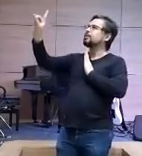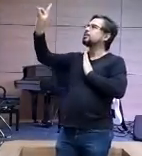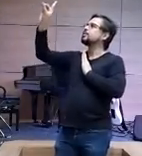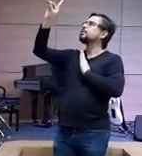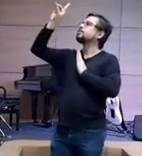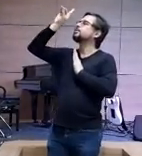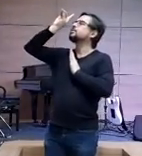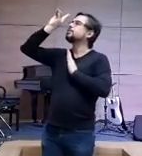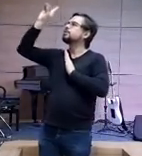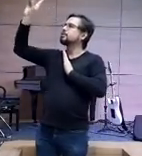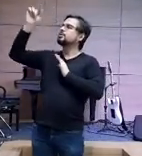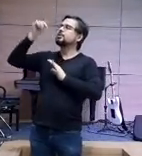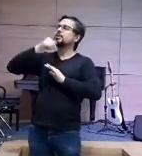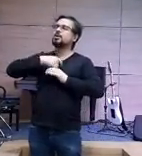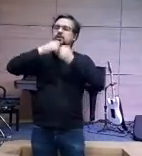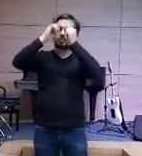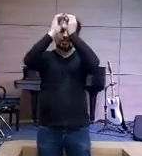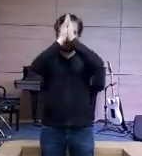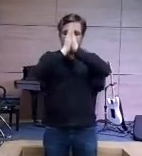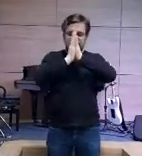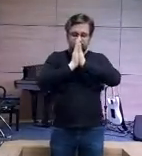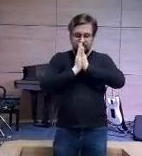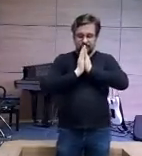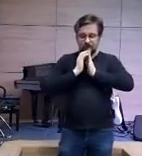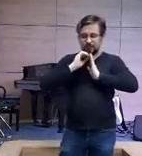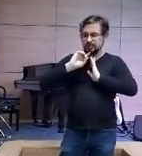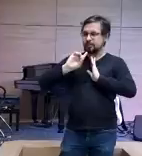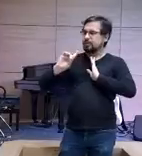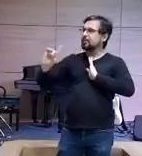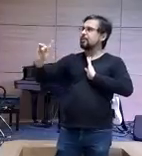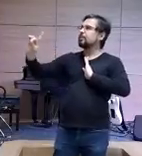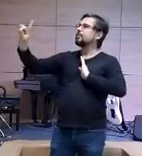tolerarei te a tolerarei